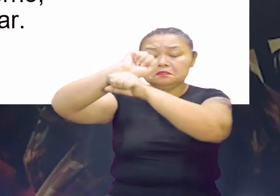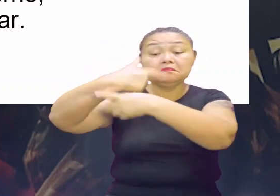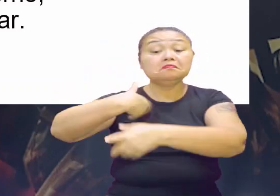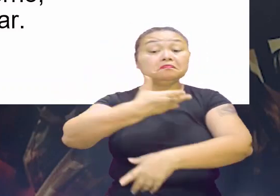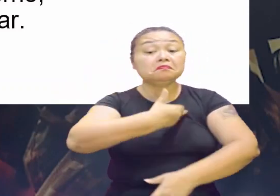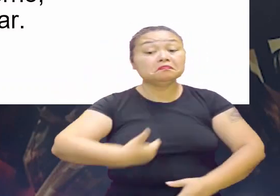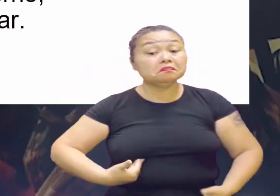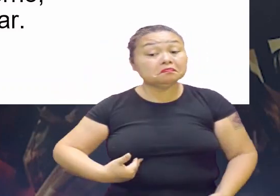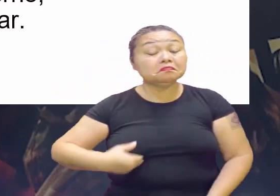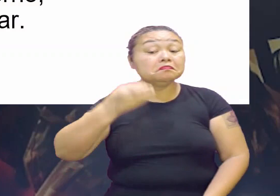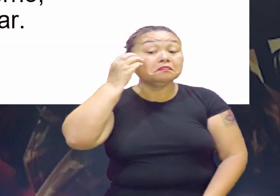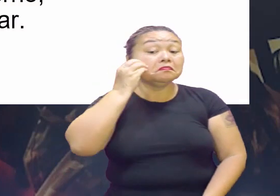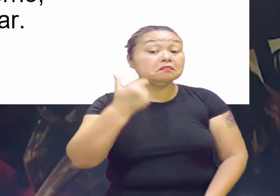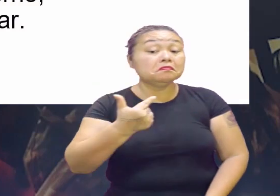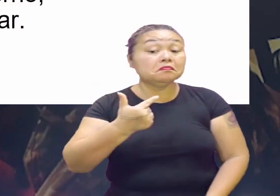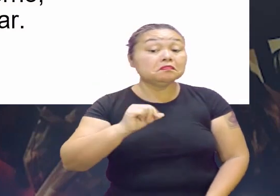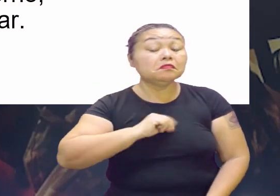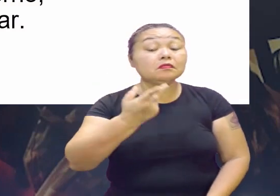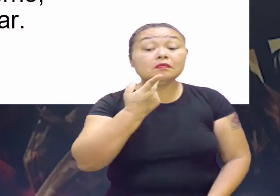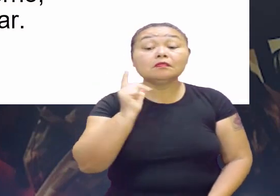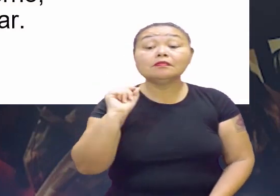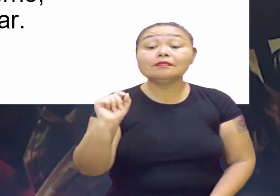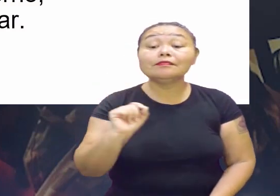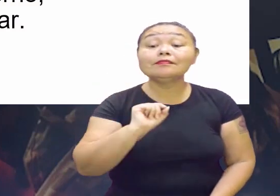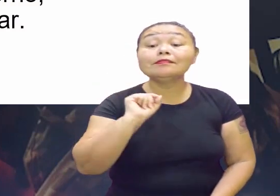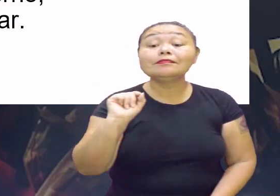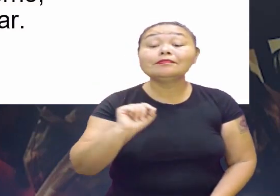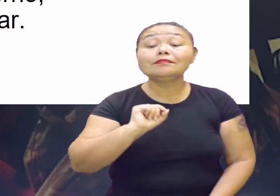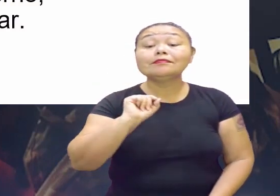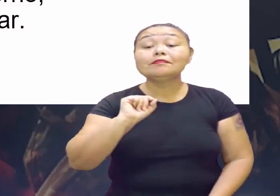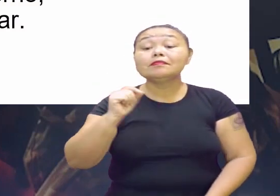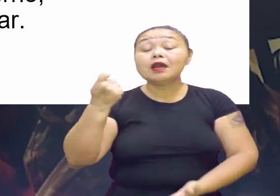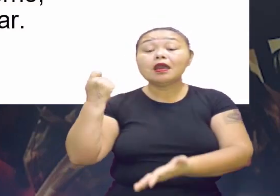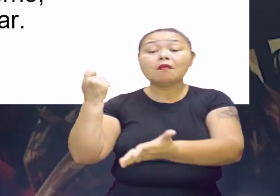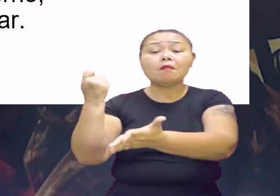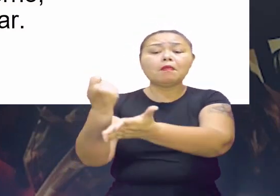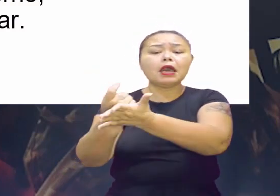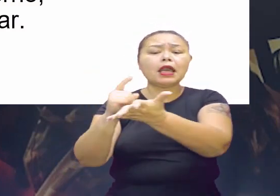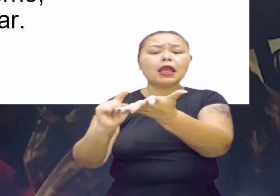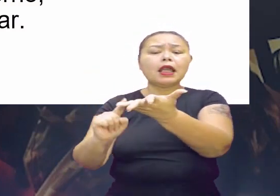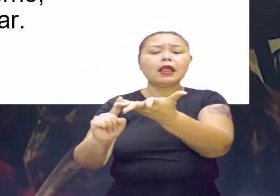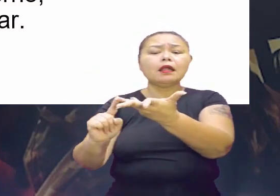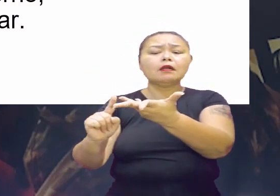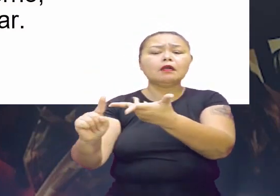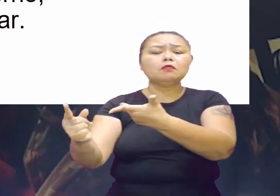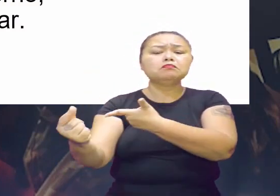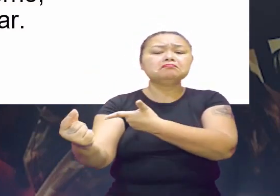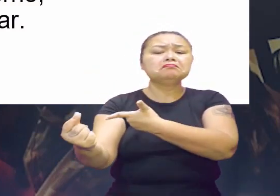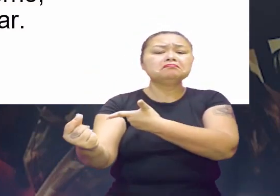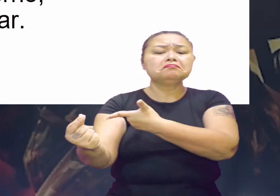governo, Dom Pedro II, dizia que iria ressarcir cada centavo.